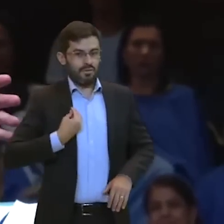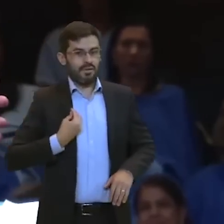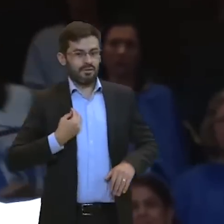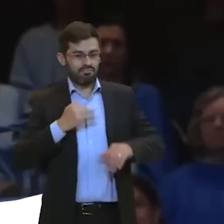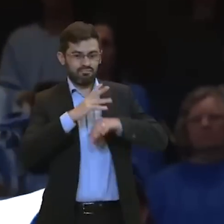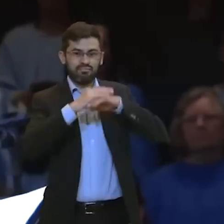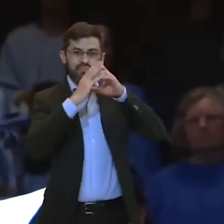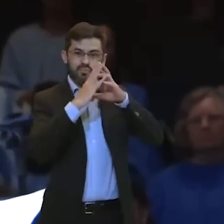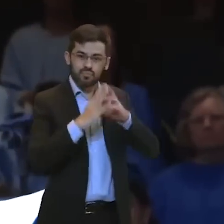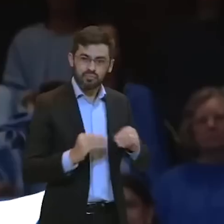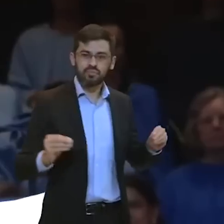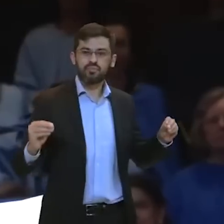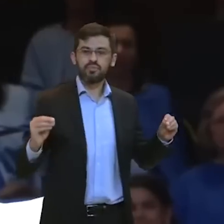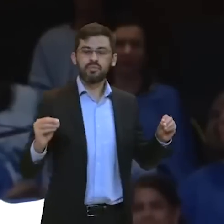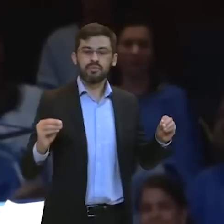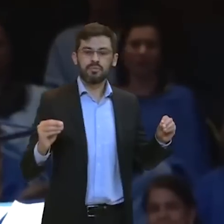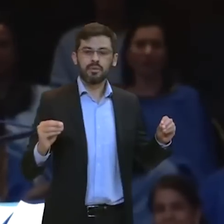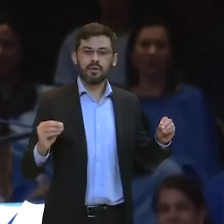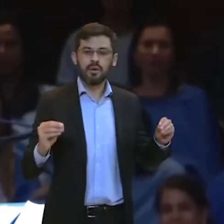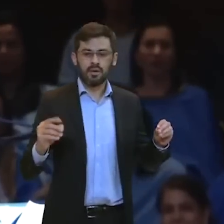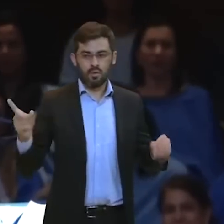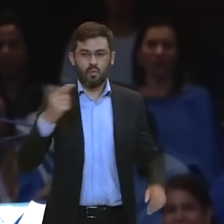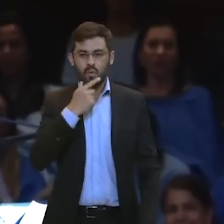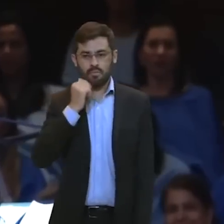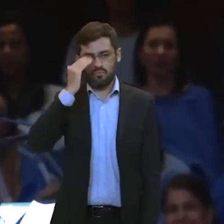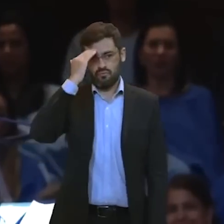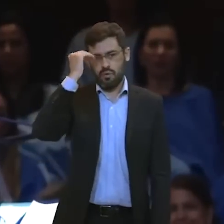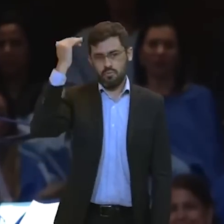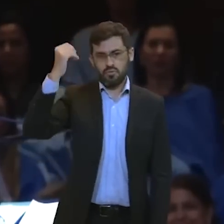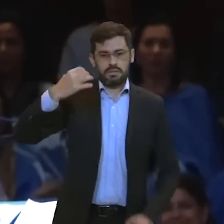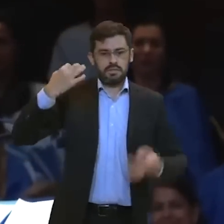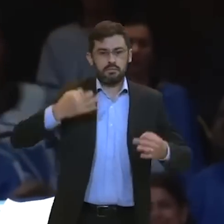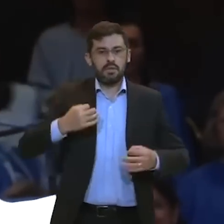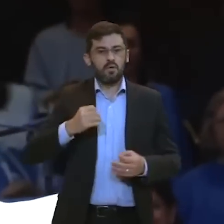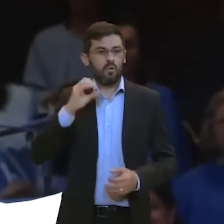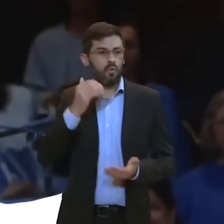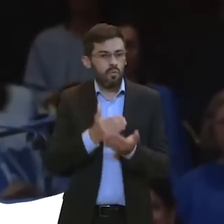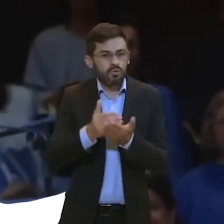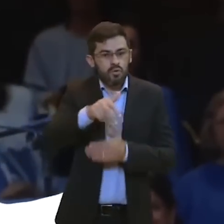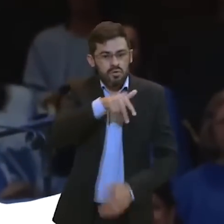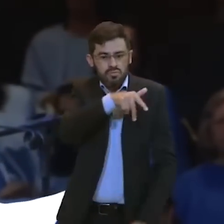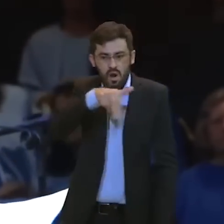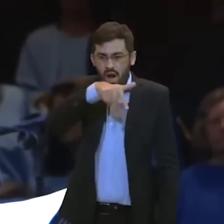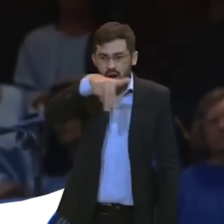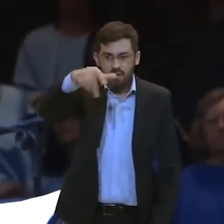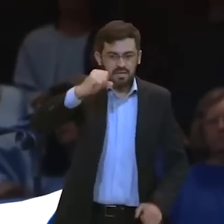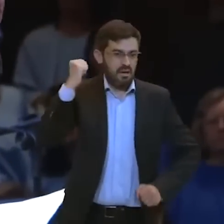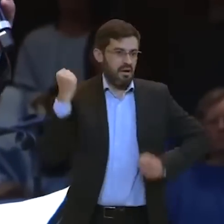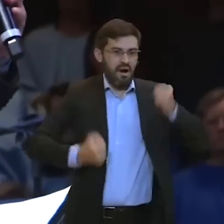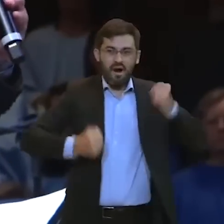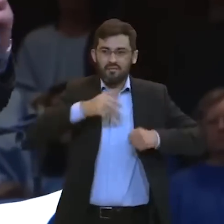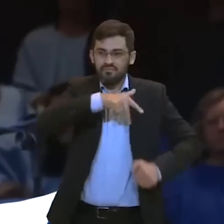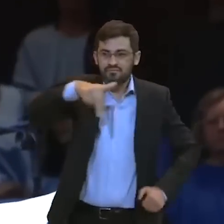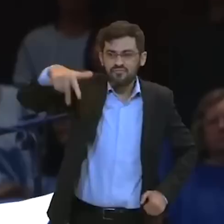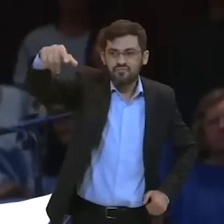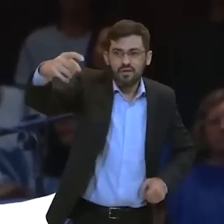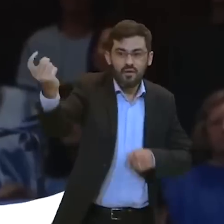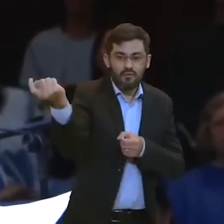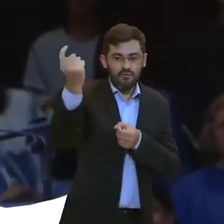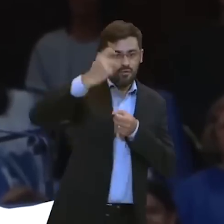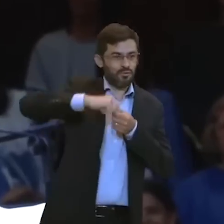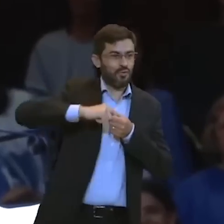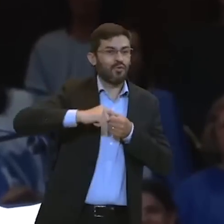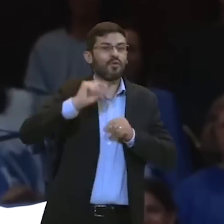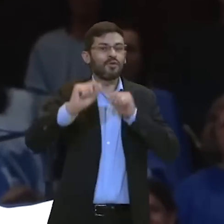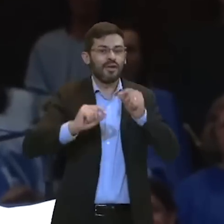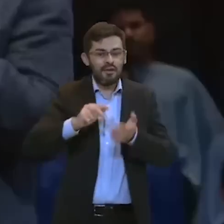homem circunspecto, doutor, saiu correndo, foi lá no fundo da igreja, voltou correndo, veio para o